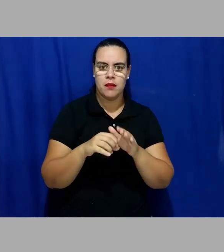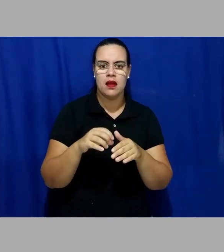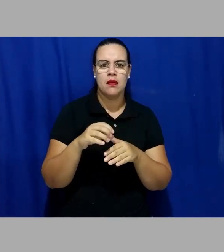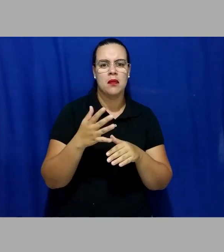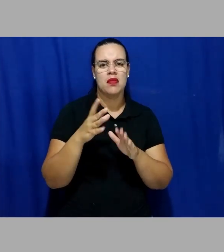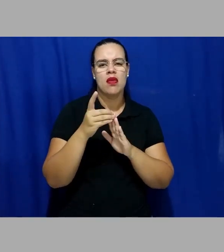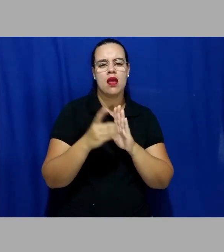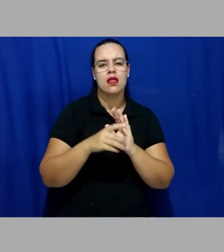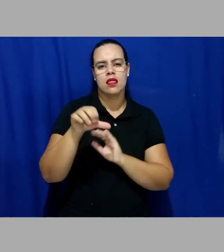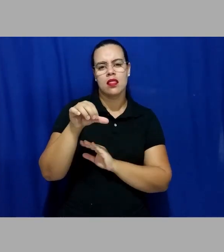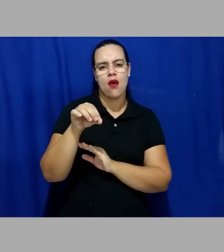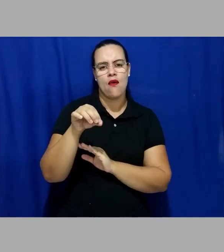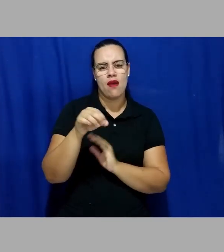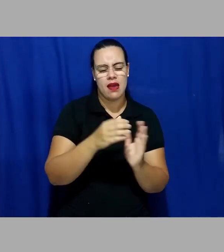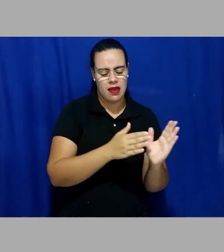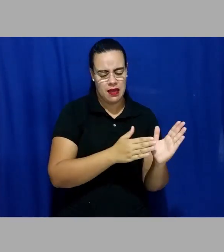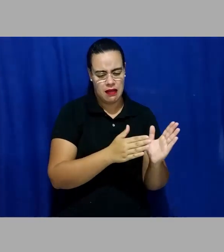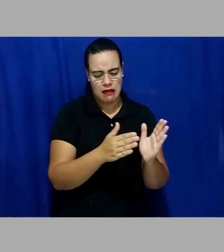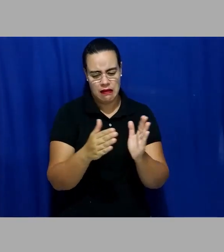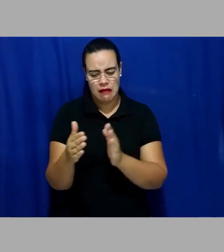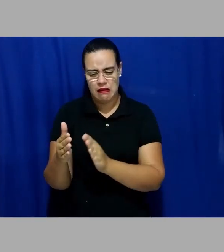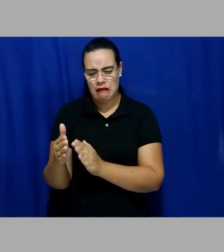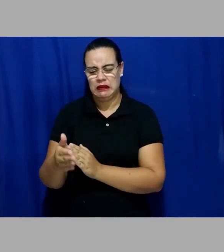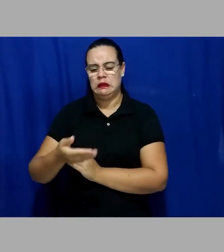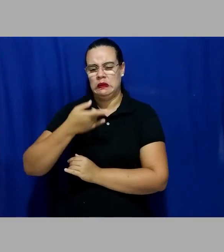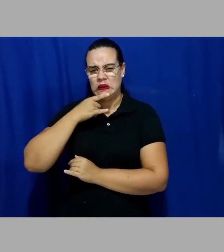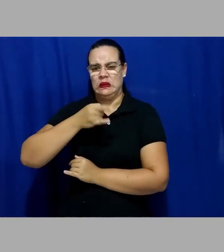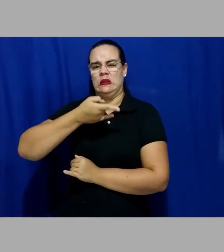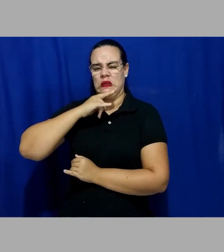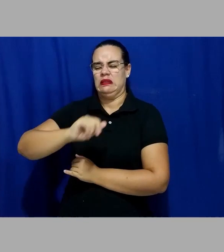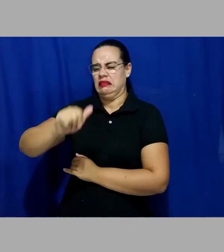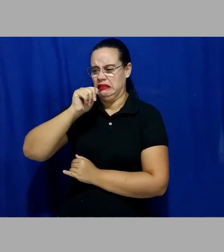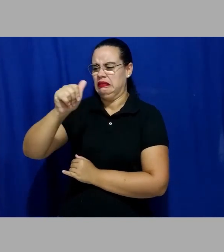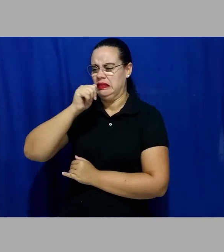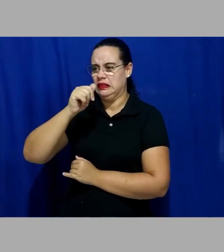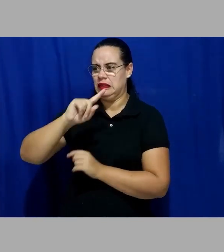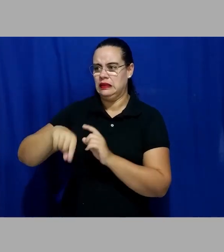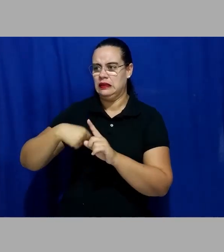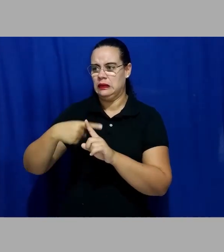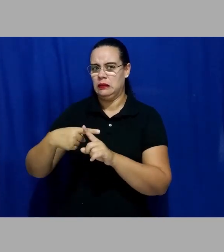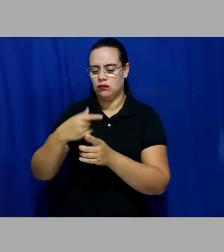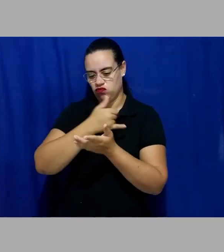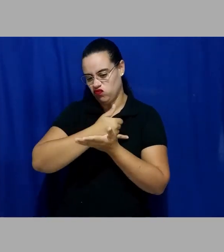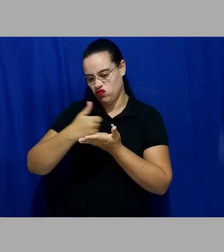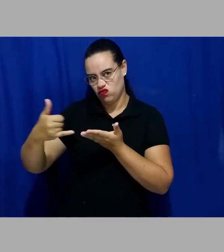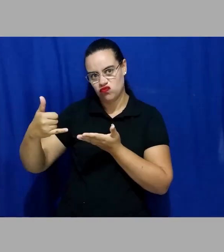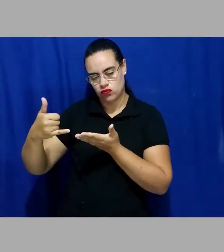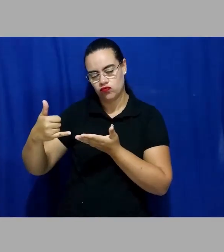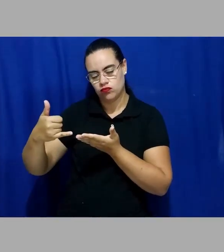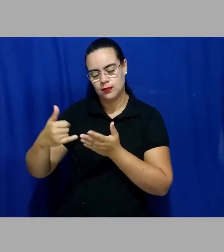identitários e passei a década de 90 inteira bebendo e usando cocaína. Bem, a